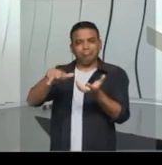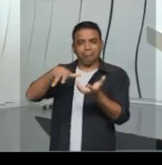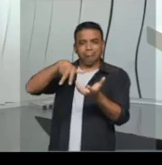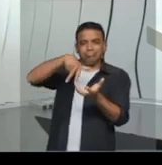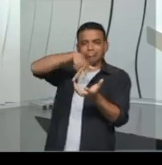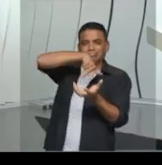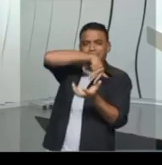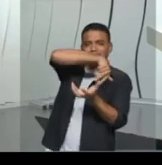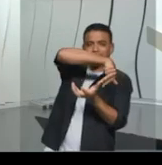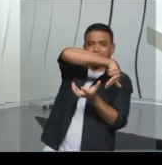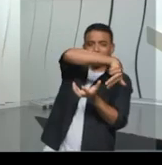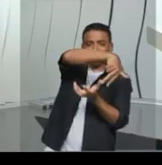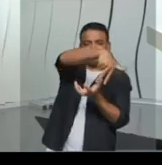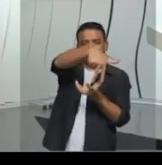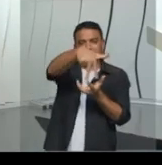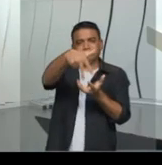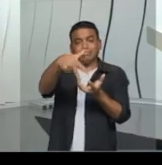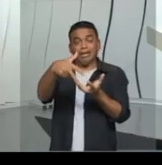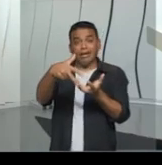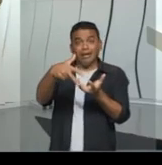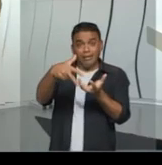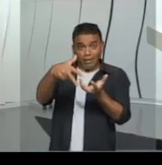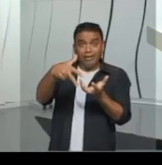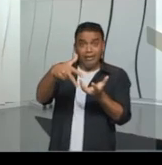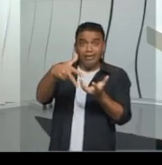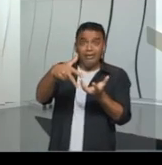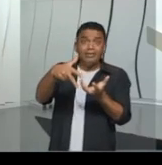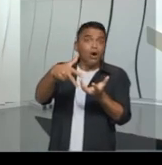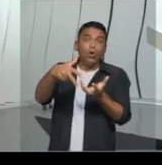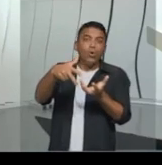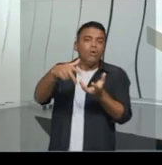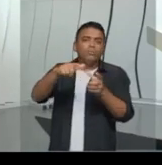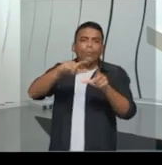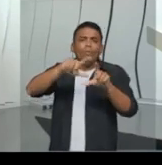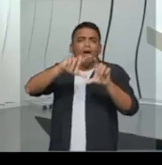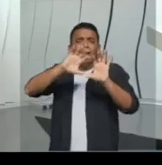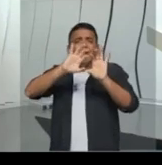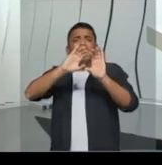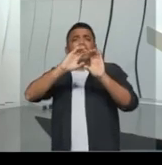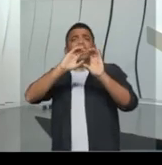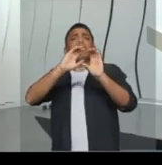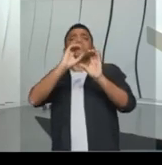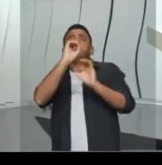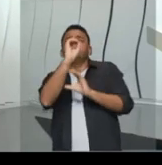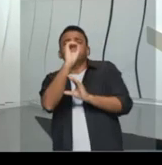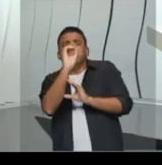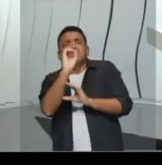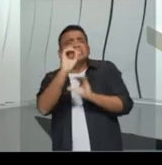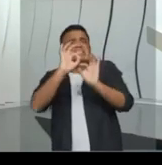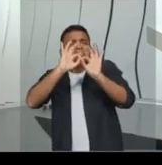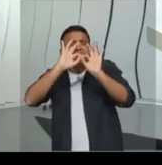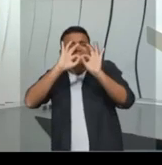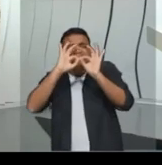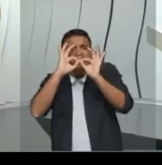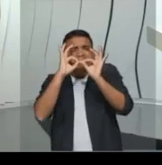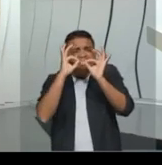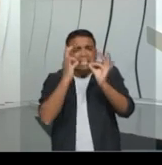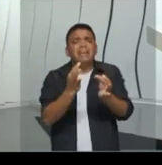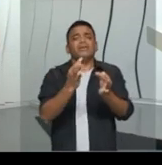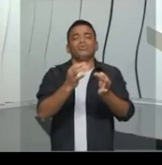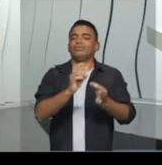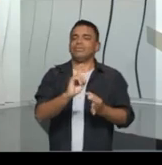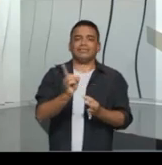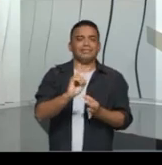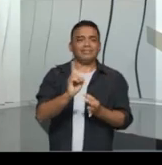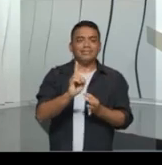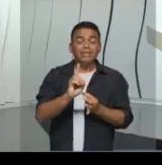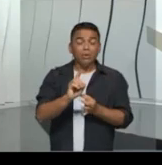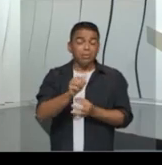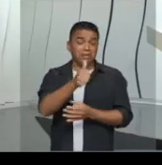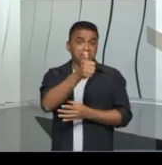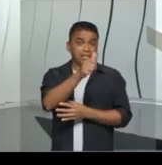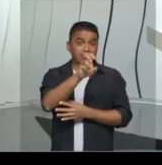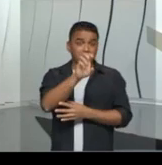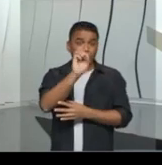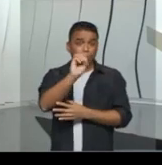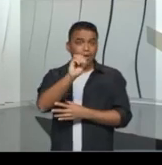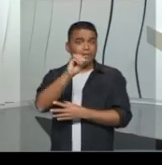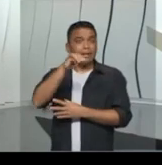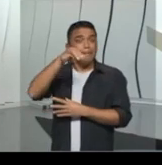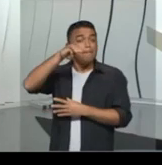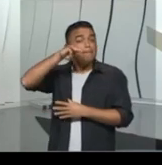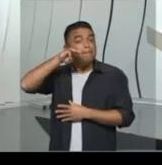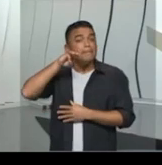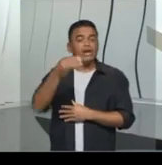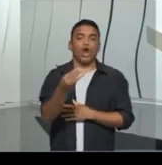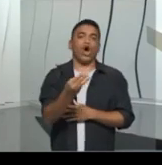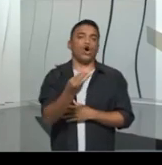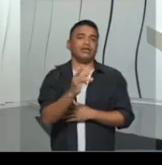do Sol, porque a órbita não é totalmente circular, é de 150 milhões de quilômetros. Essa unidade